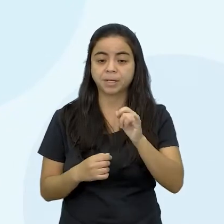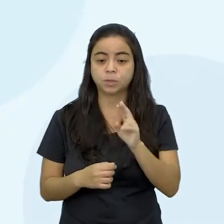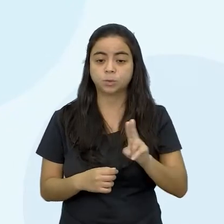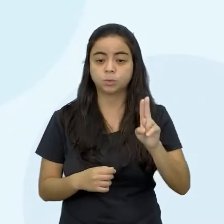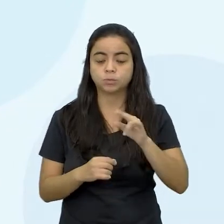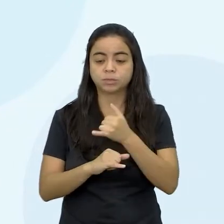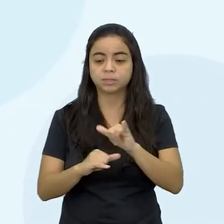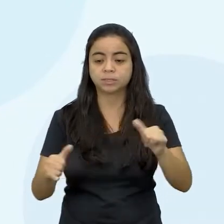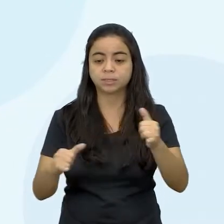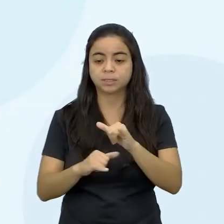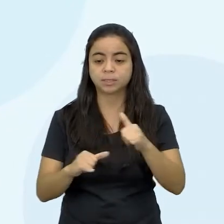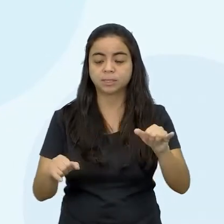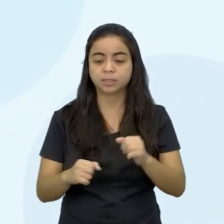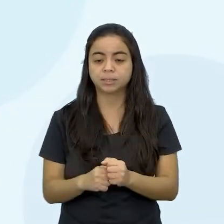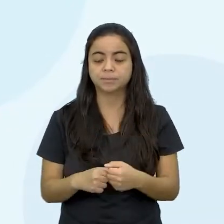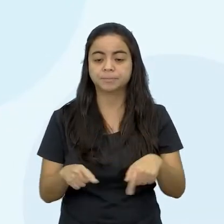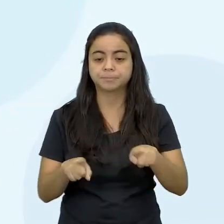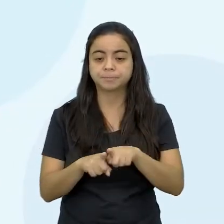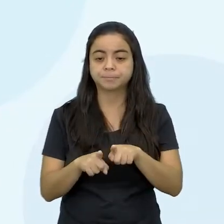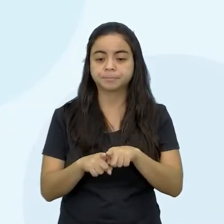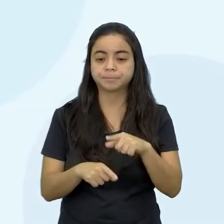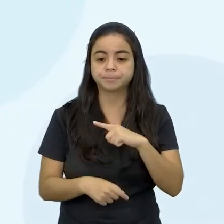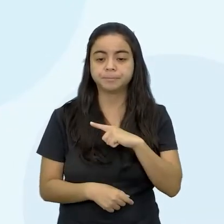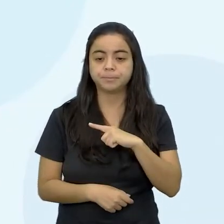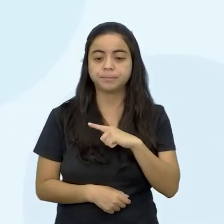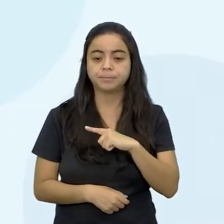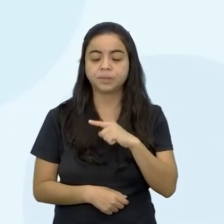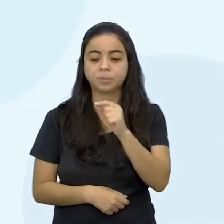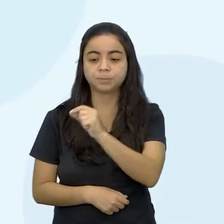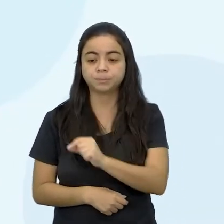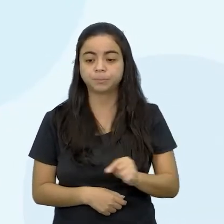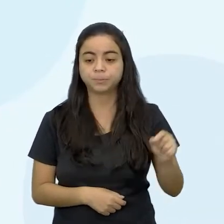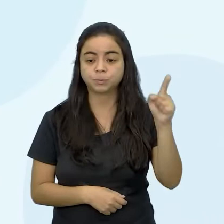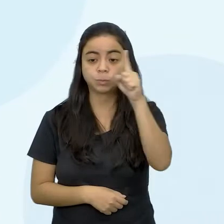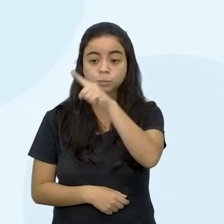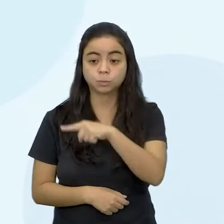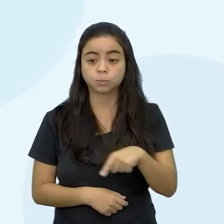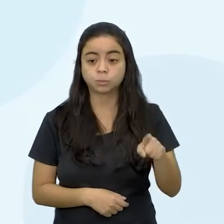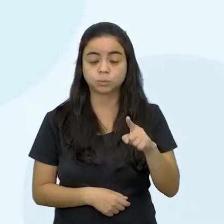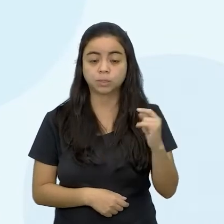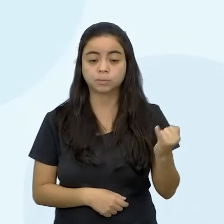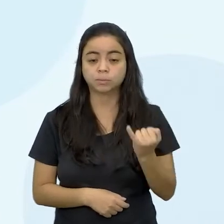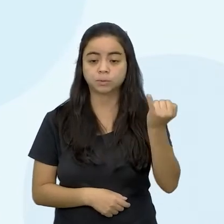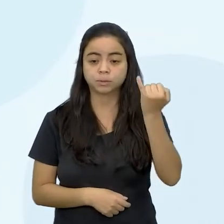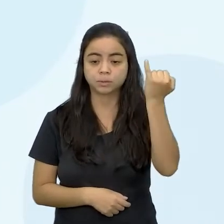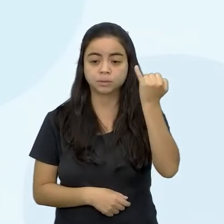né A corrente elétrica também ela tem aqui alguns elementos importantes